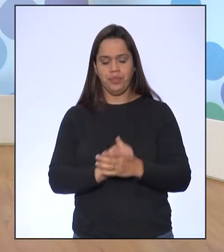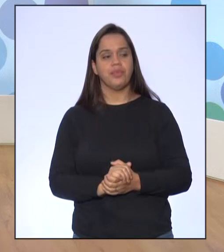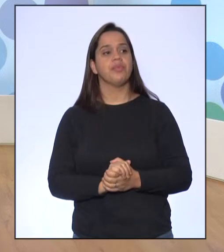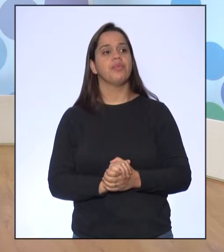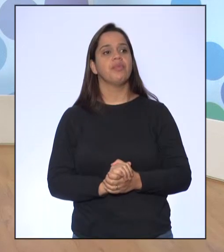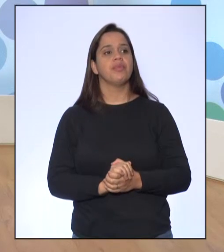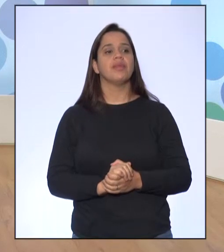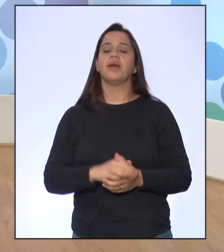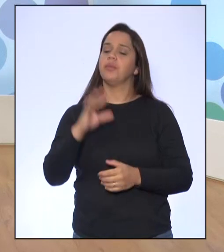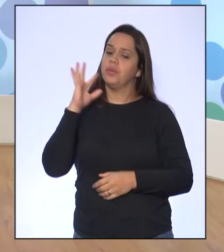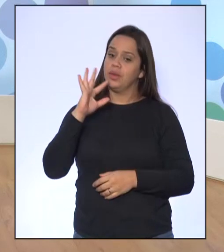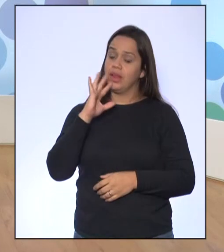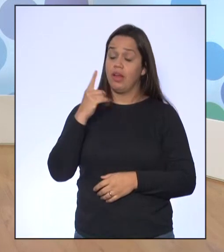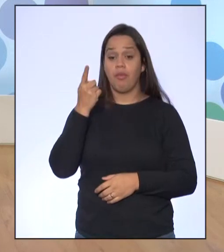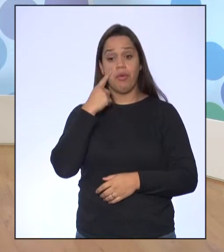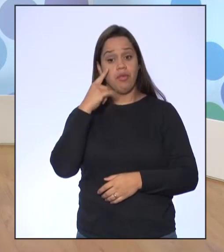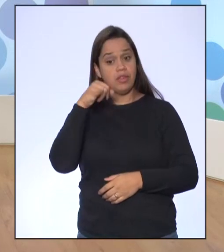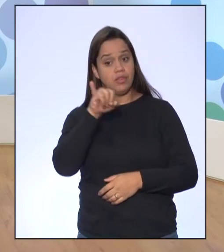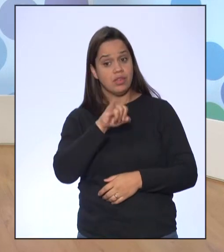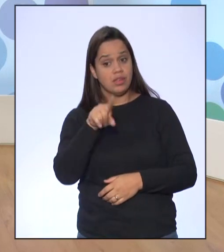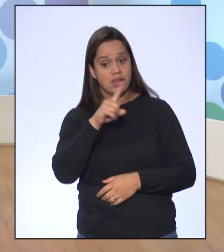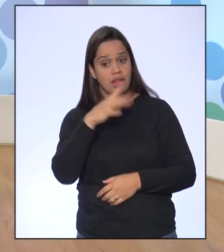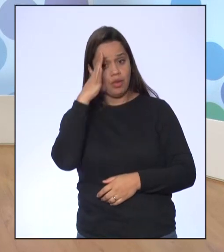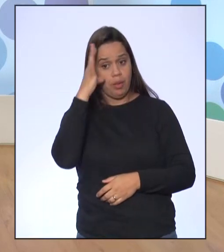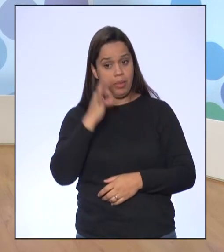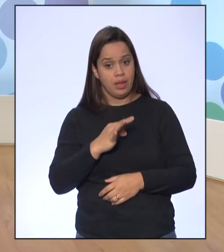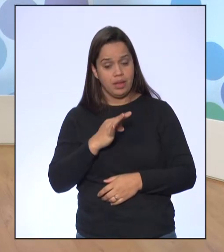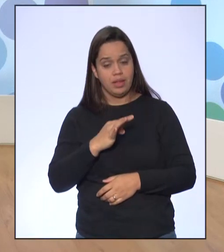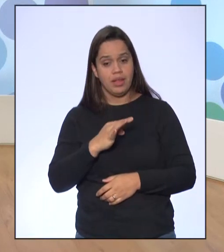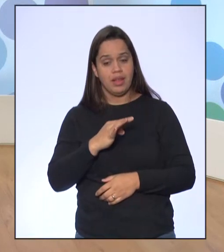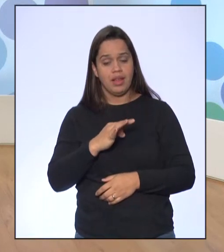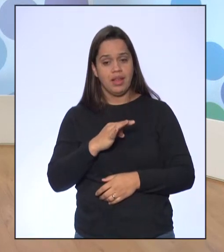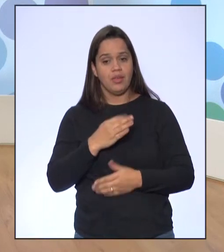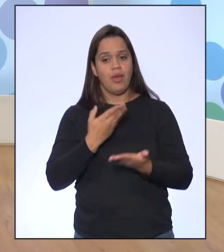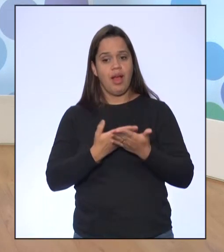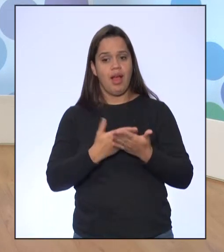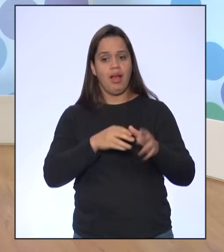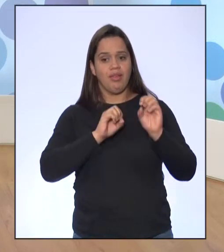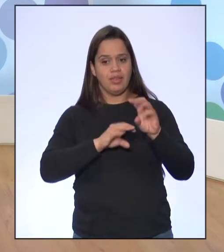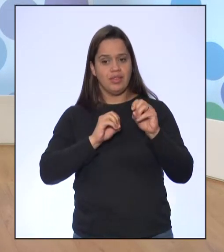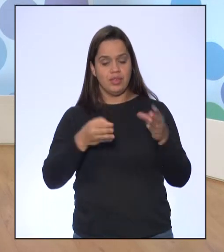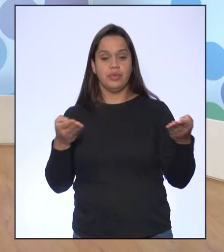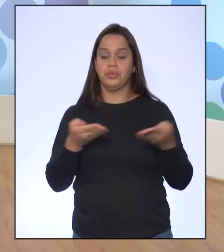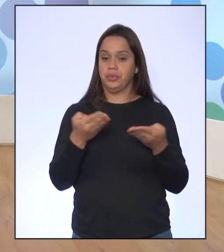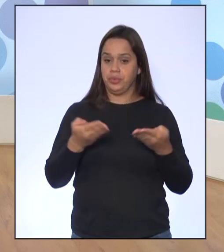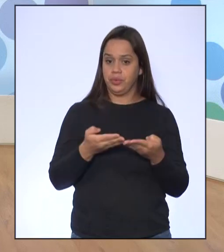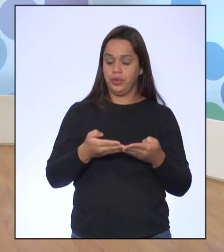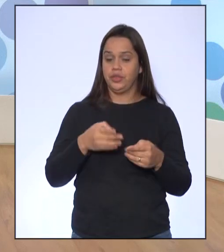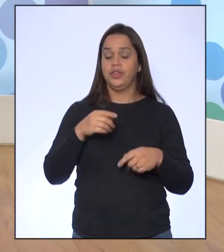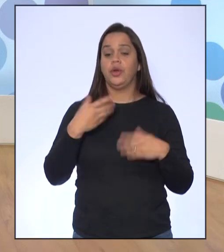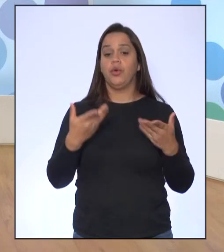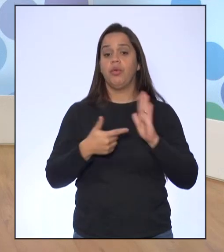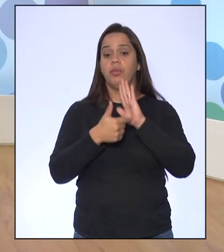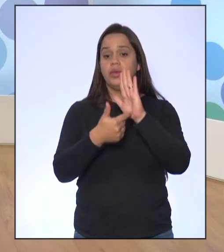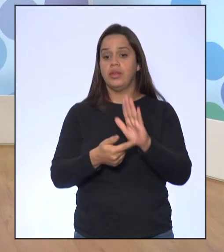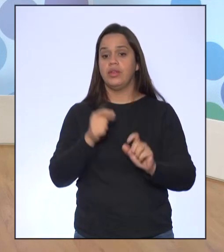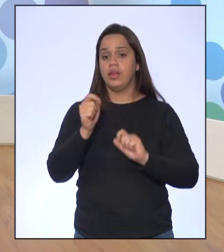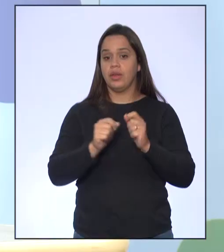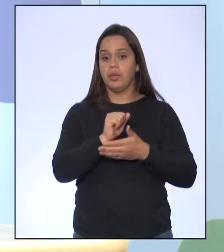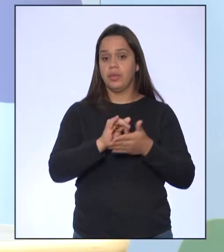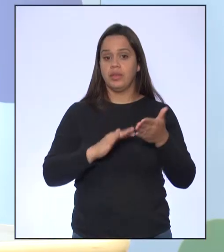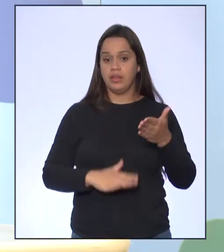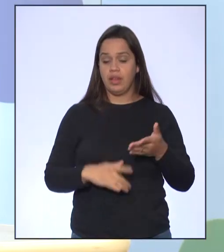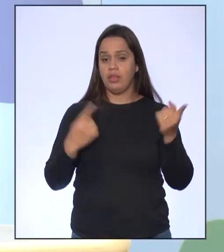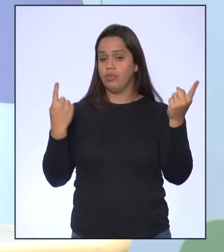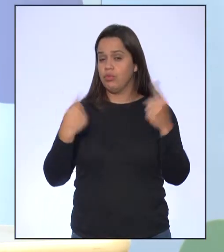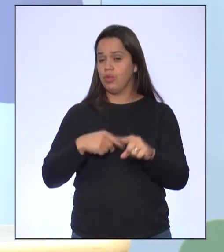Então, vamos ver se vocês entenderam direitinho a aula, tá? Nós vamos fazer um desafio para vocês no chat,